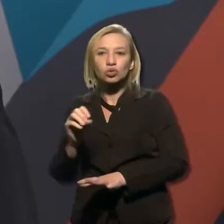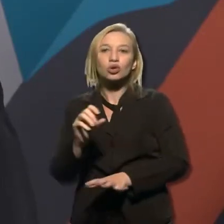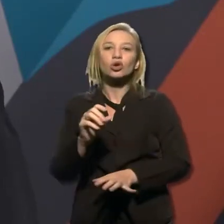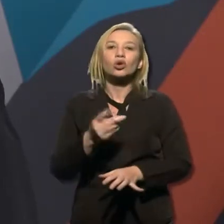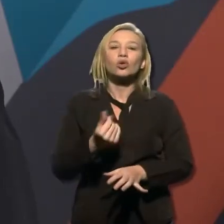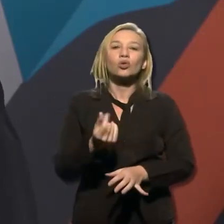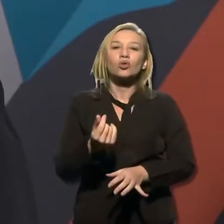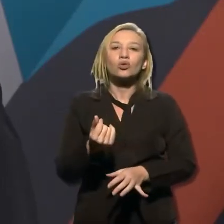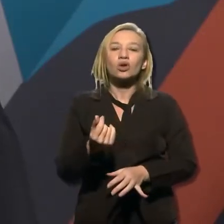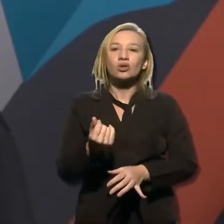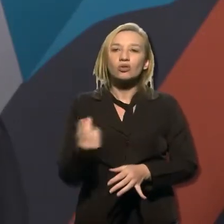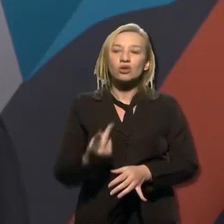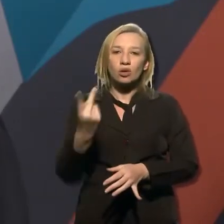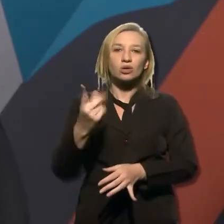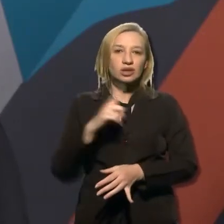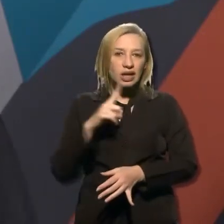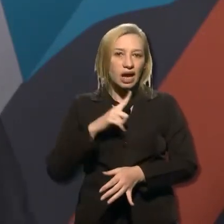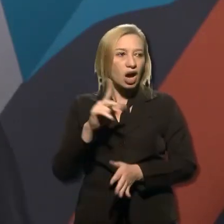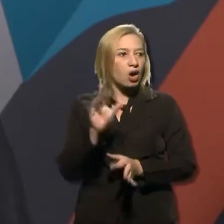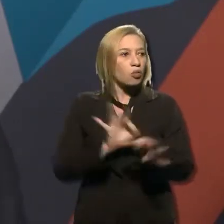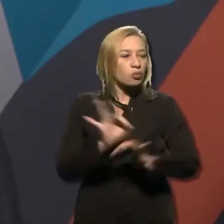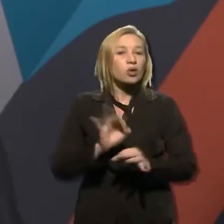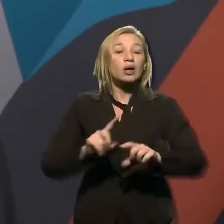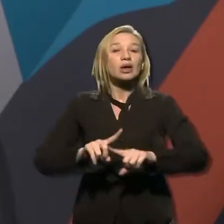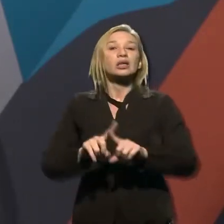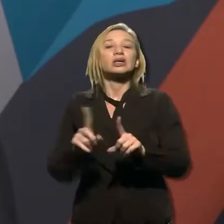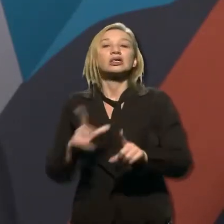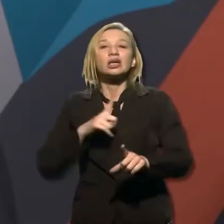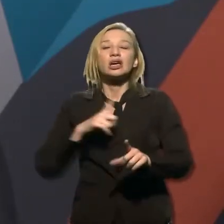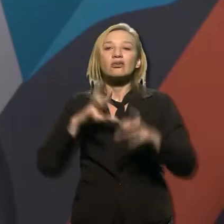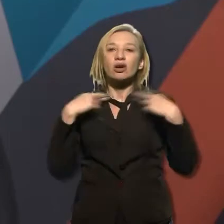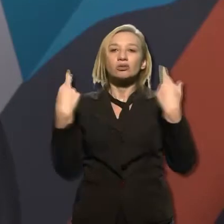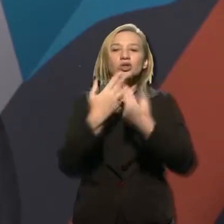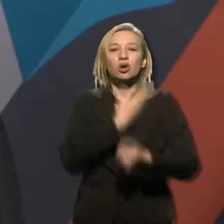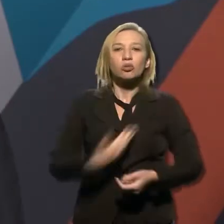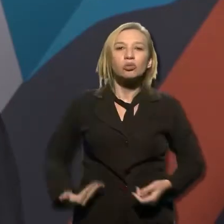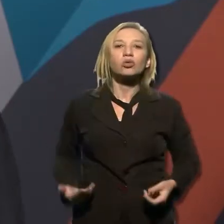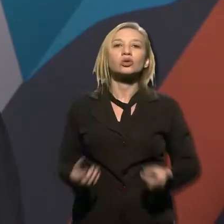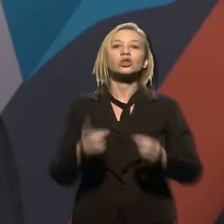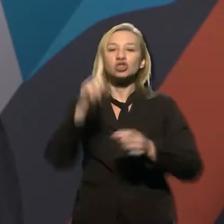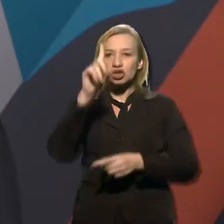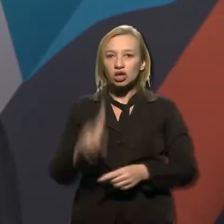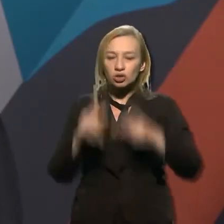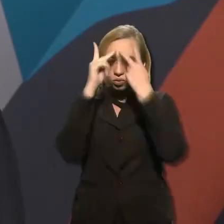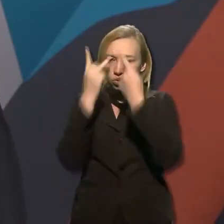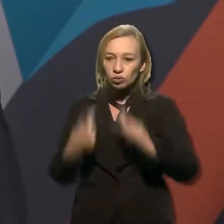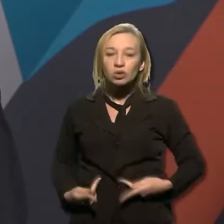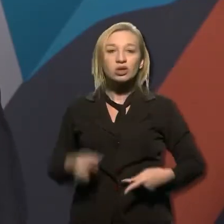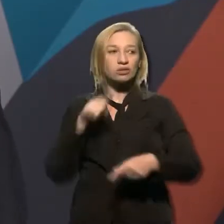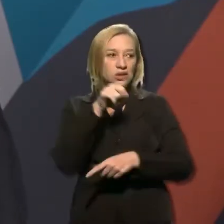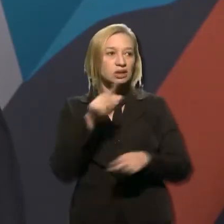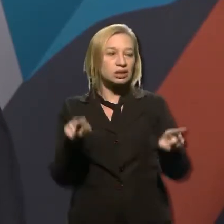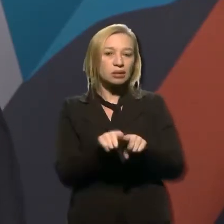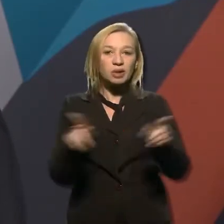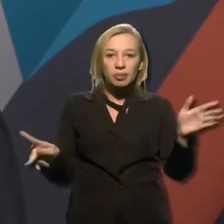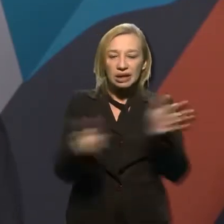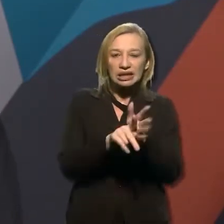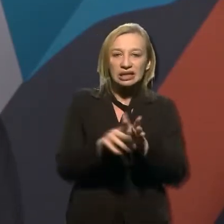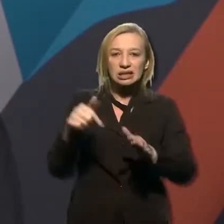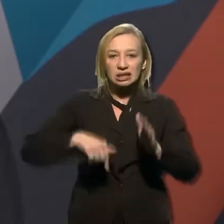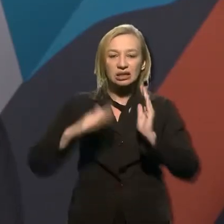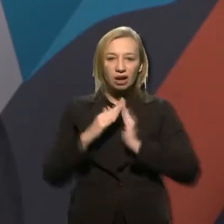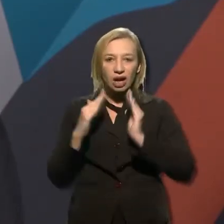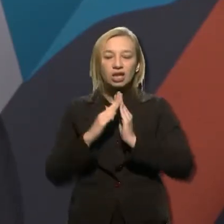de custeio, né, do que poderia vir a custar esse plano, né? Mas foi feita uma audiência pública pela Comissão de Direitos Humanos, que a